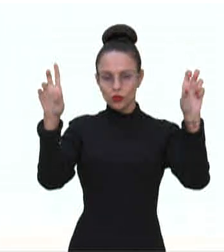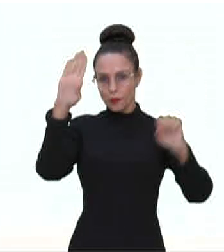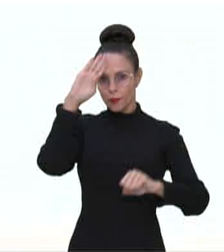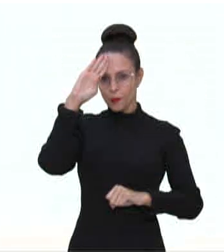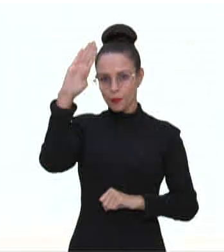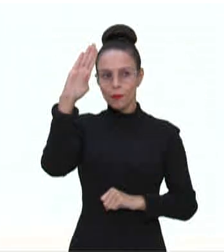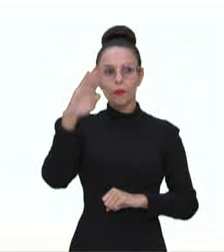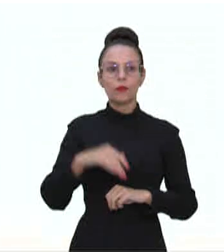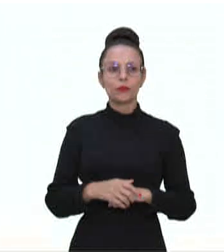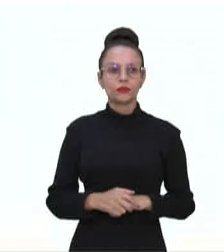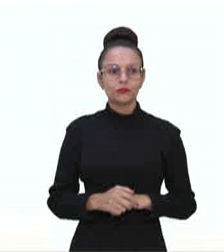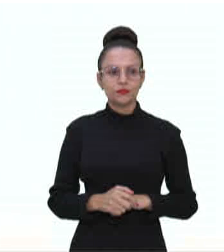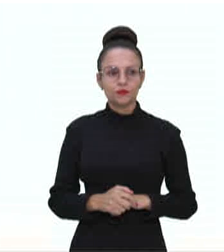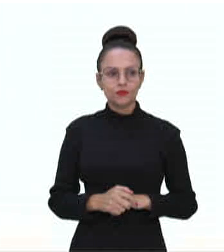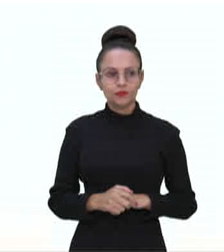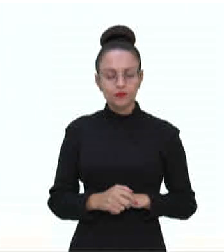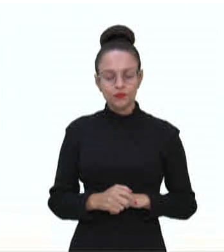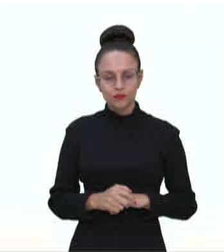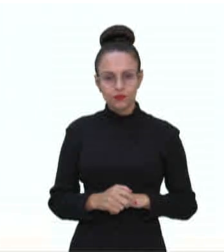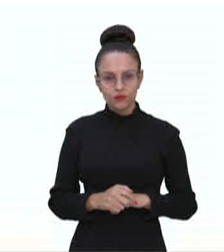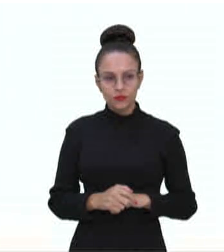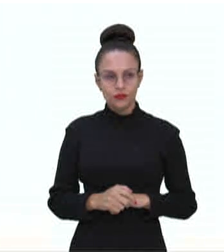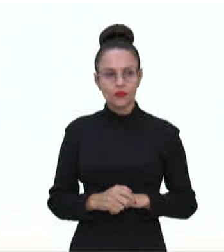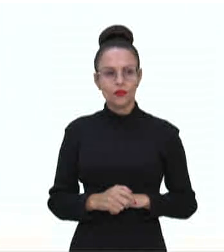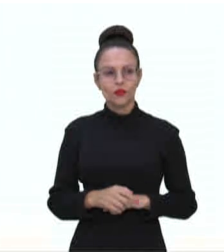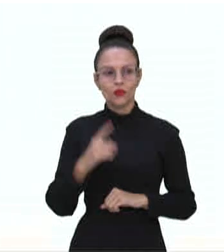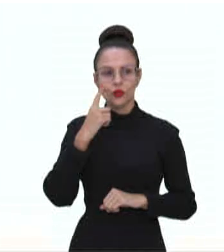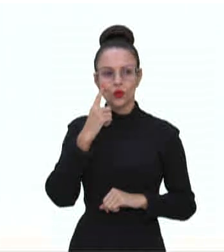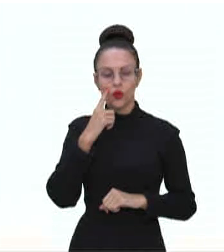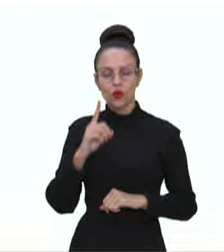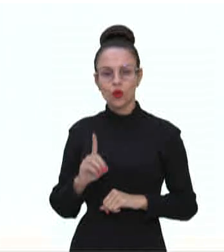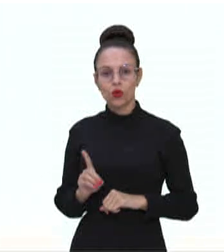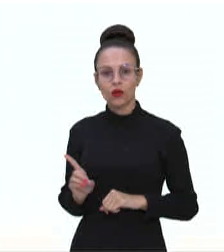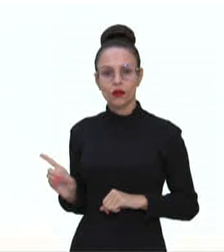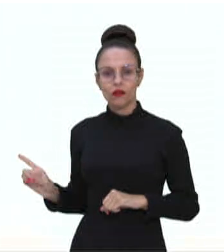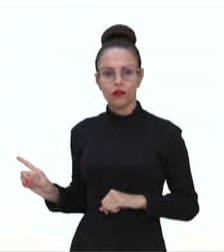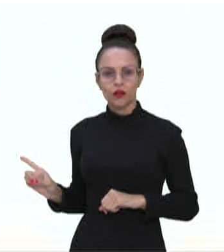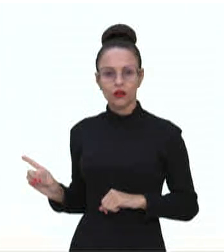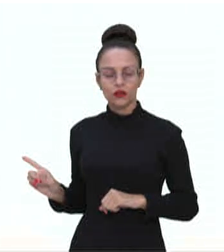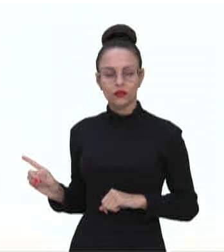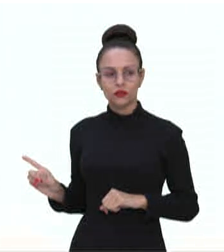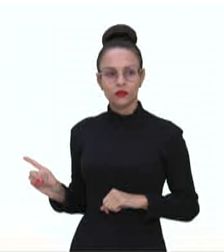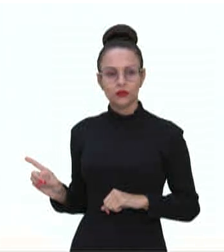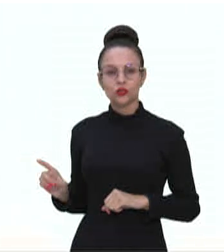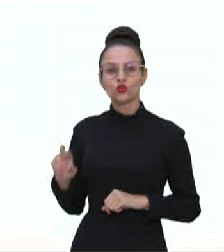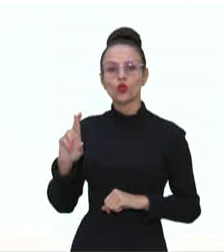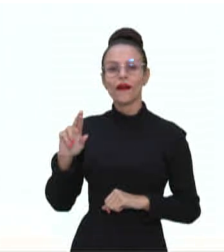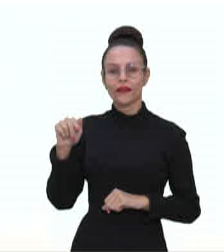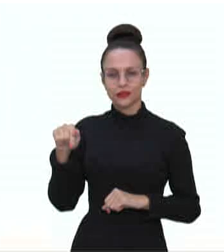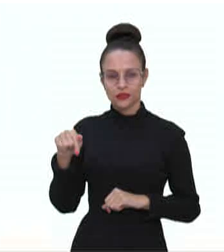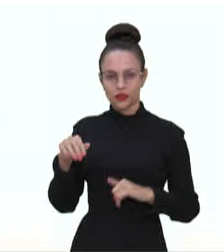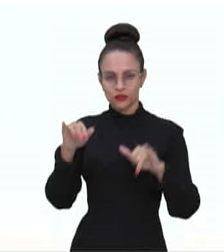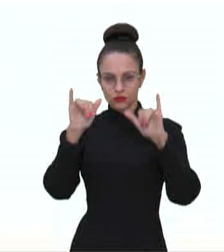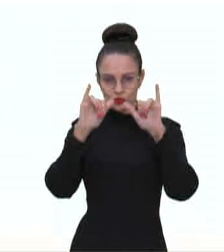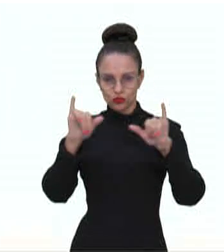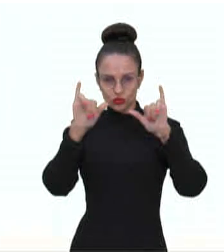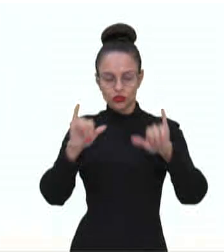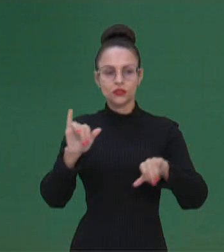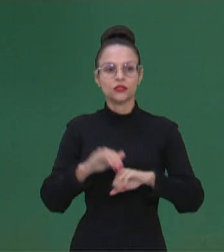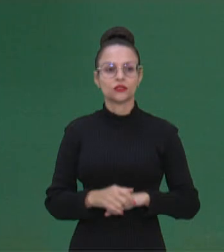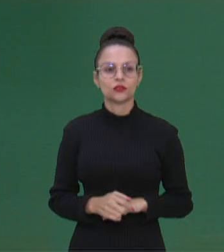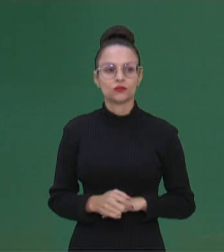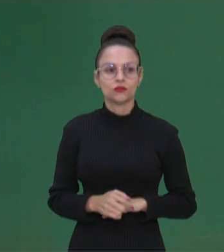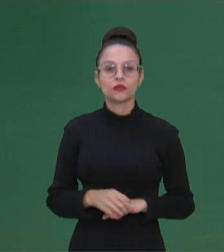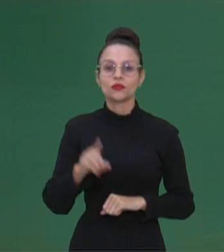né, desse veículo de comunicação. Ó, foi tirado de Notícias R7, certo?